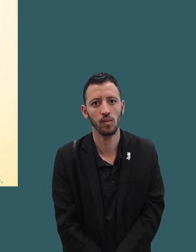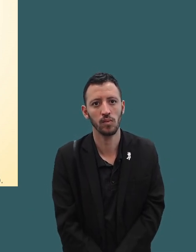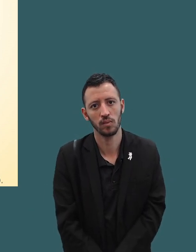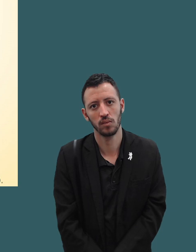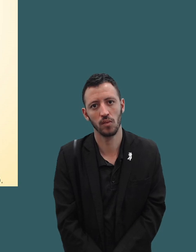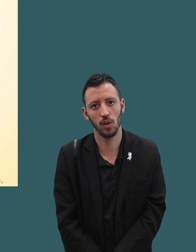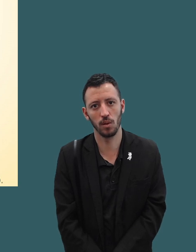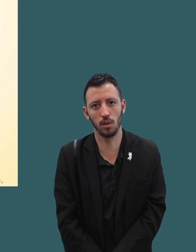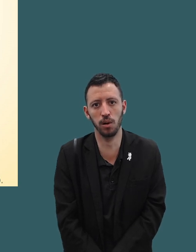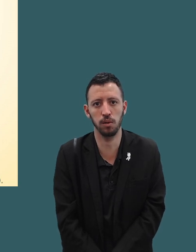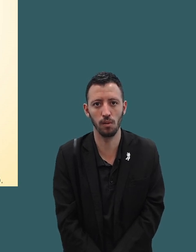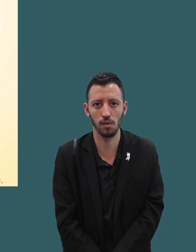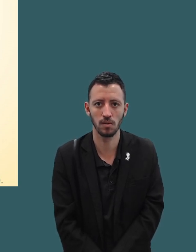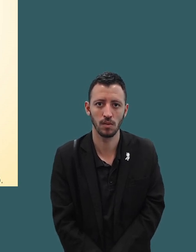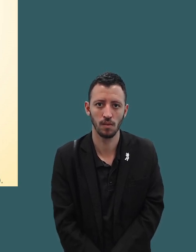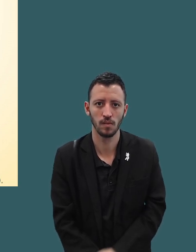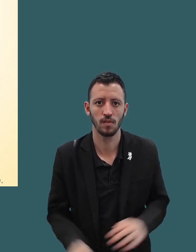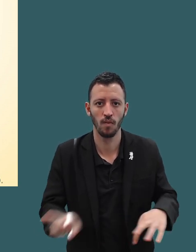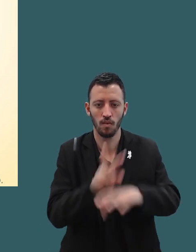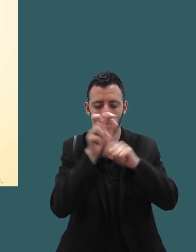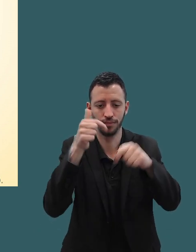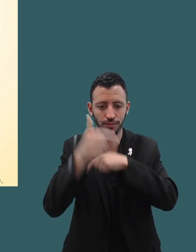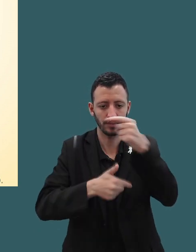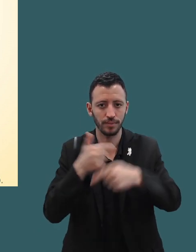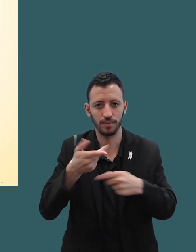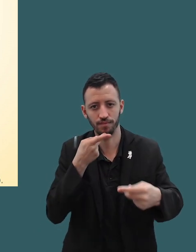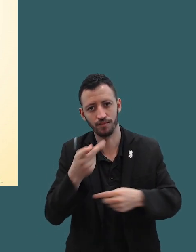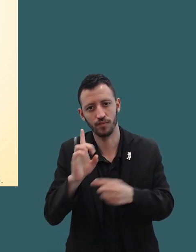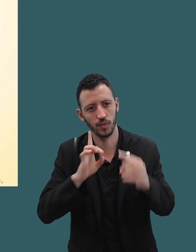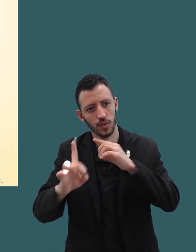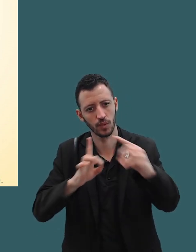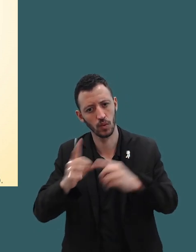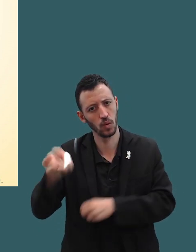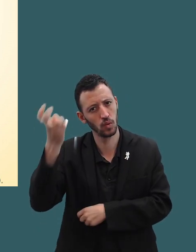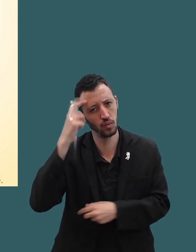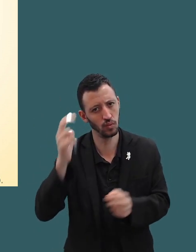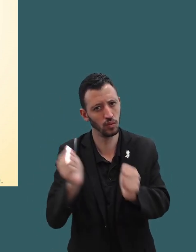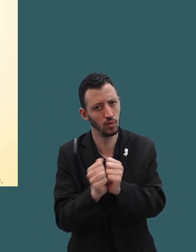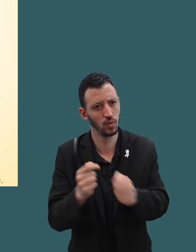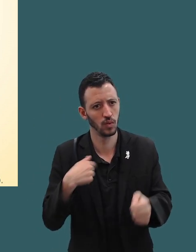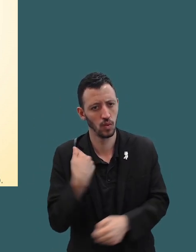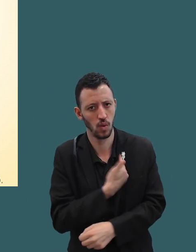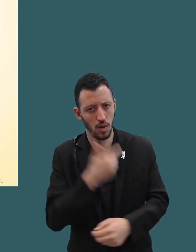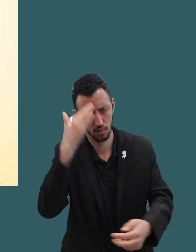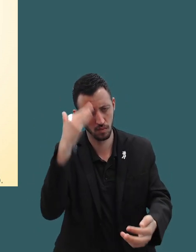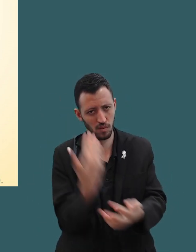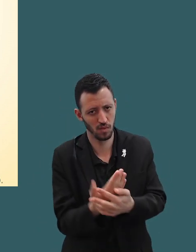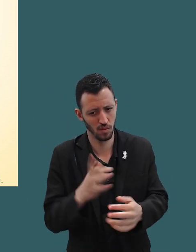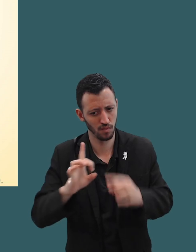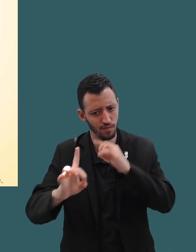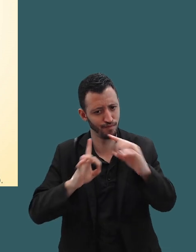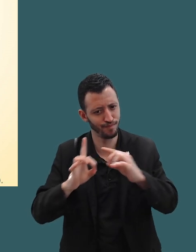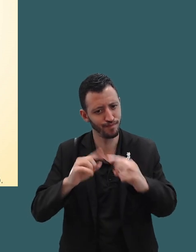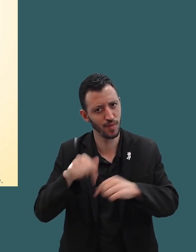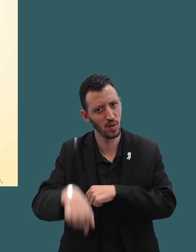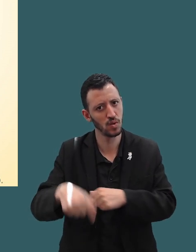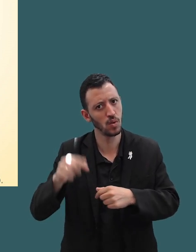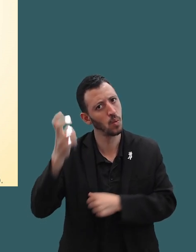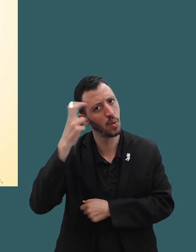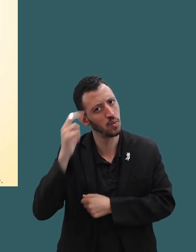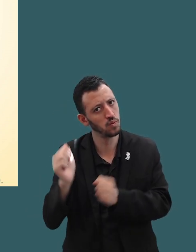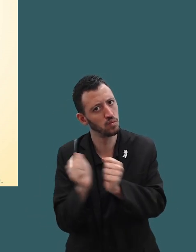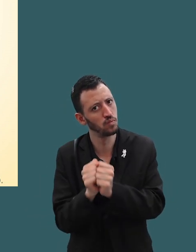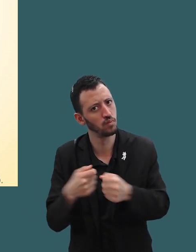E uma das questões que a gente tem trabalhado nesse campo é também dialogar com a cultura, porque nós acreditamos que, dialogando com a